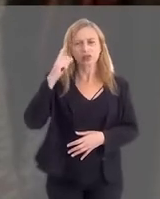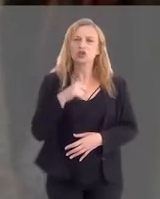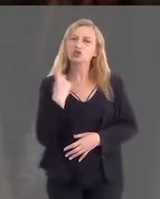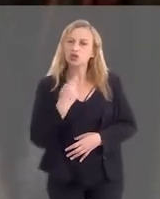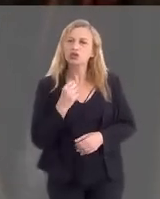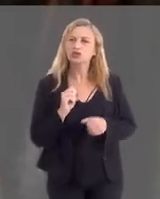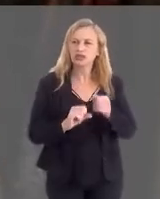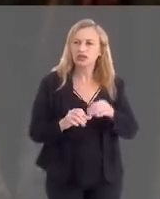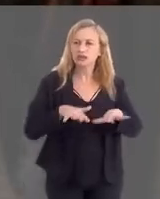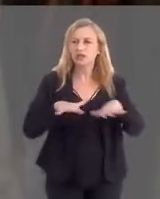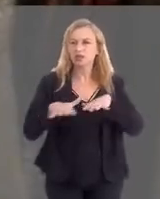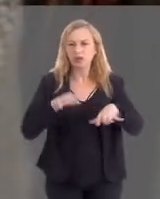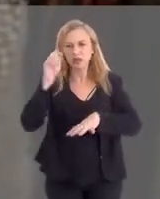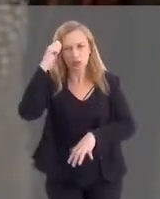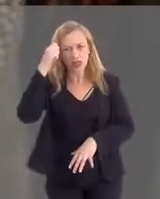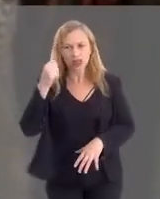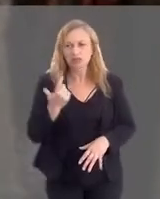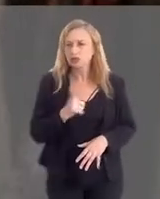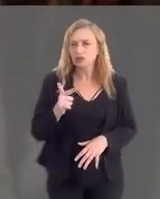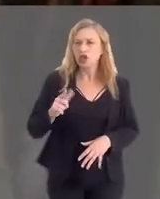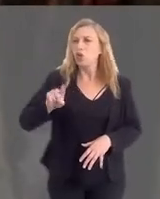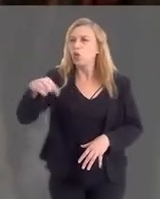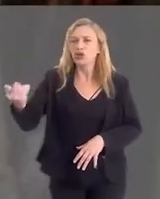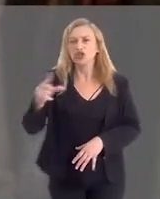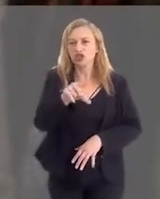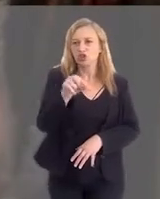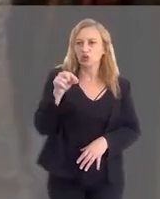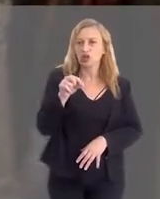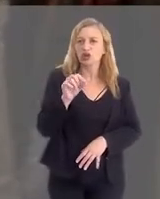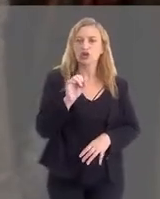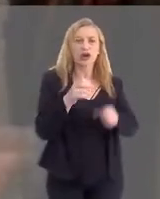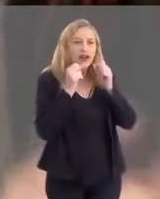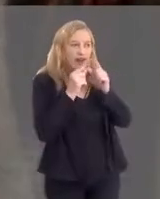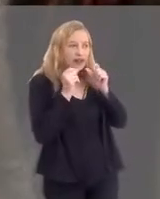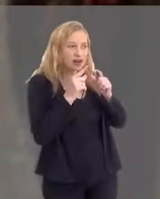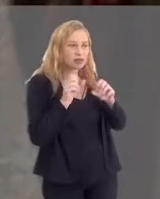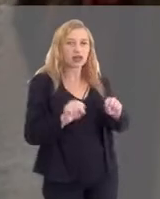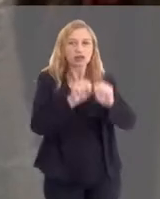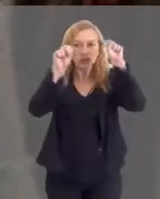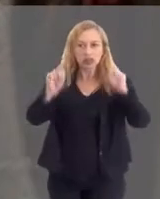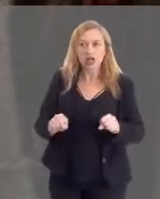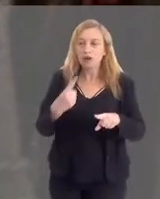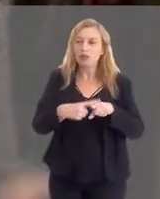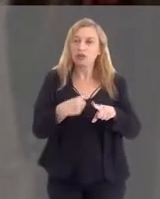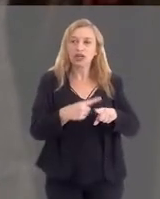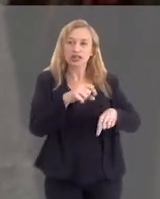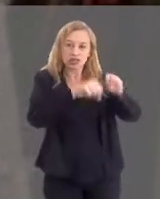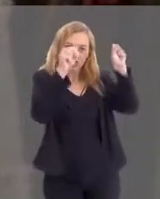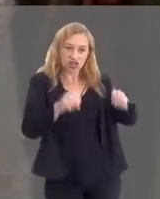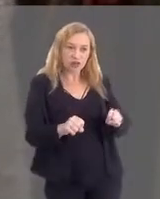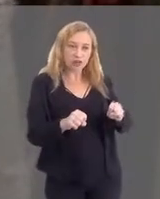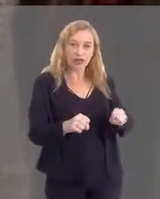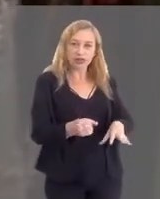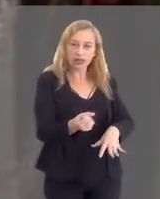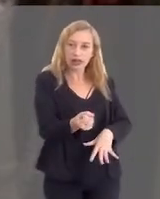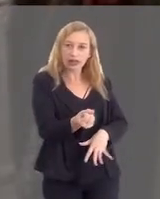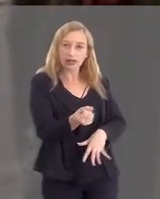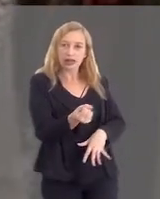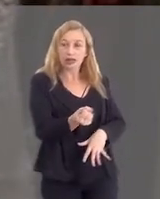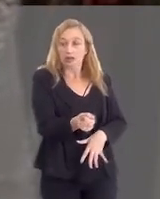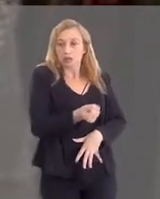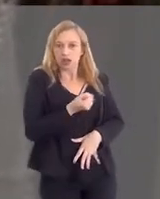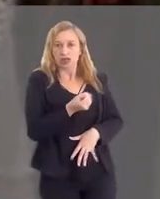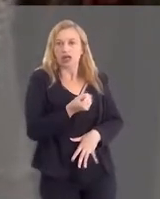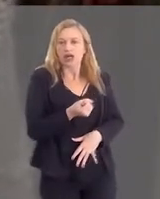com as negritudes, com o que a gente está fazendo enquanto movimento negro, né? A gente não tem outra opção senão questionar esse sistema, porque esse sistema quer a gente